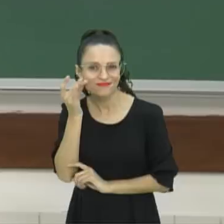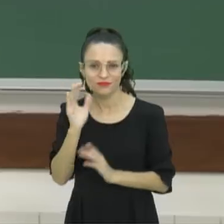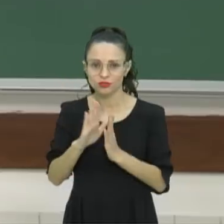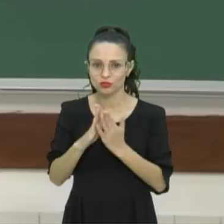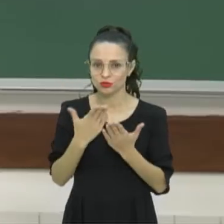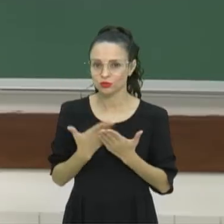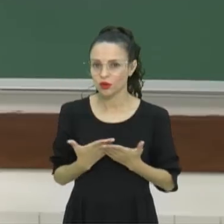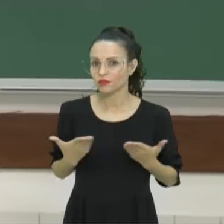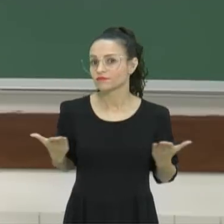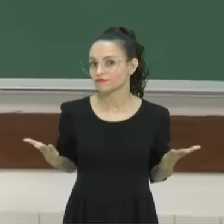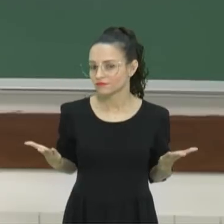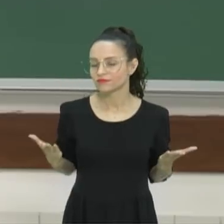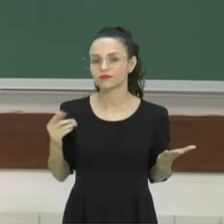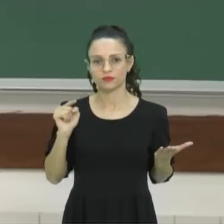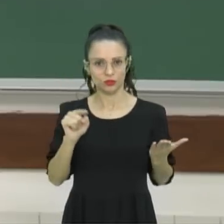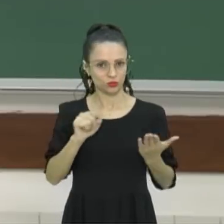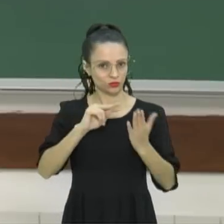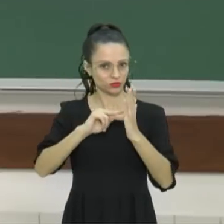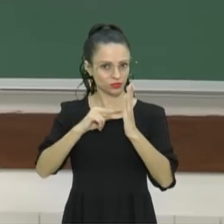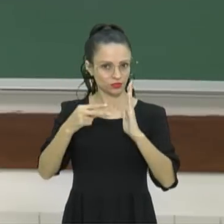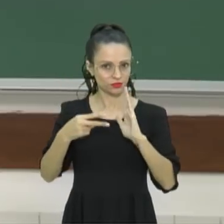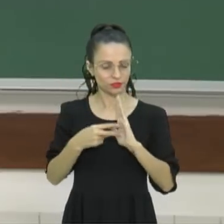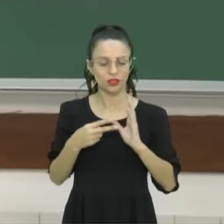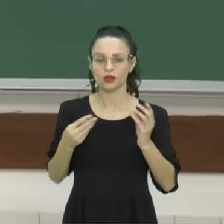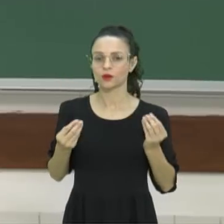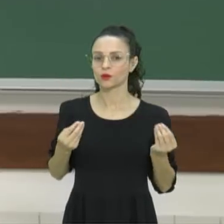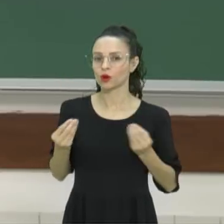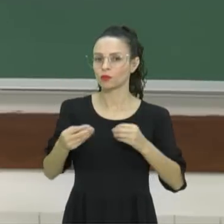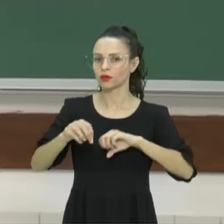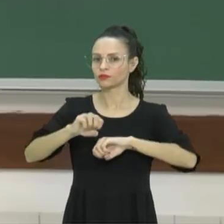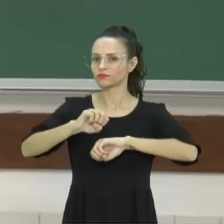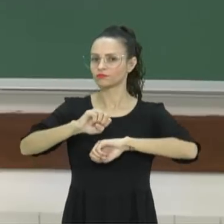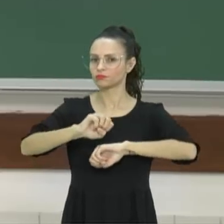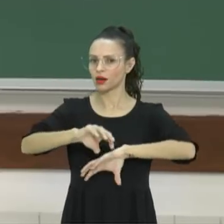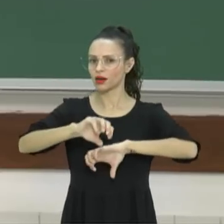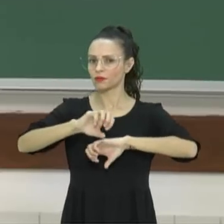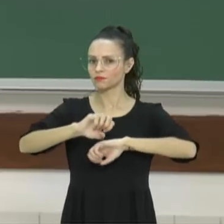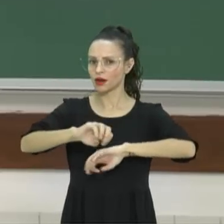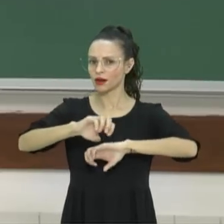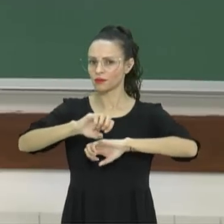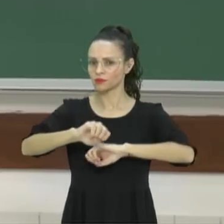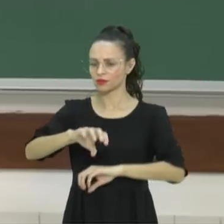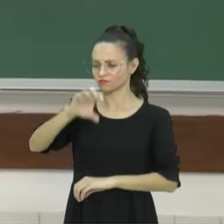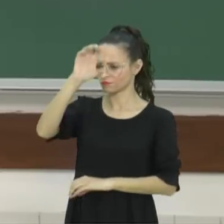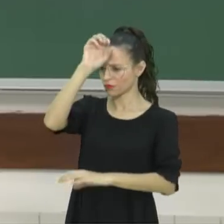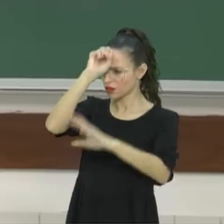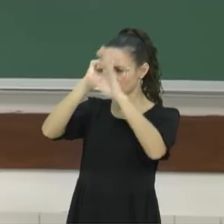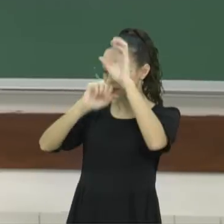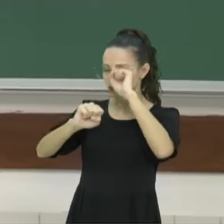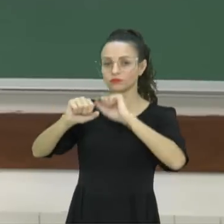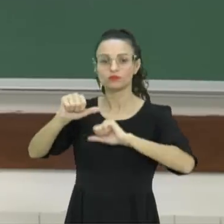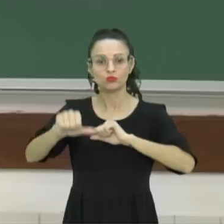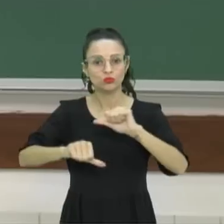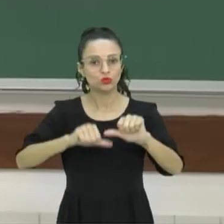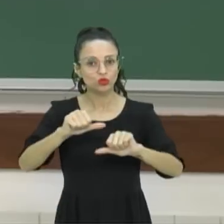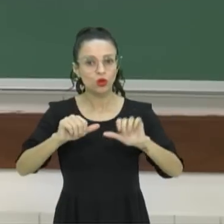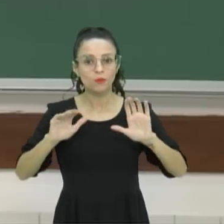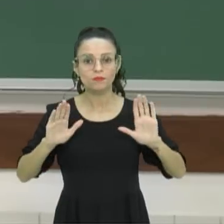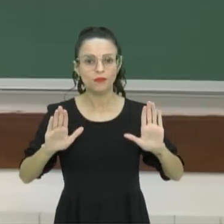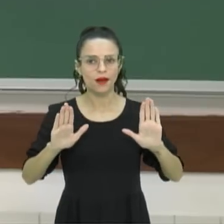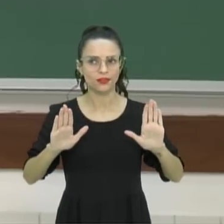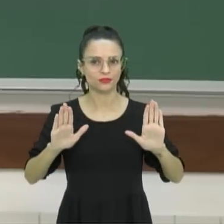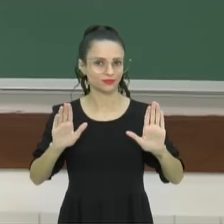Isso significa que a forma de ensinar e aprender mudou, mas não que a gente não